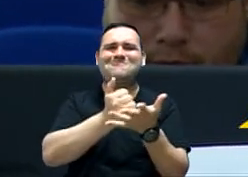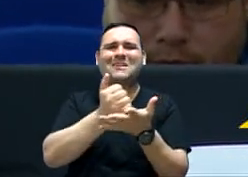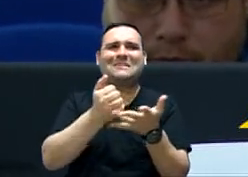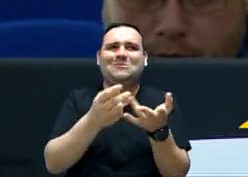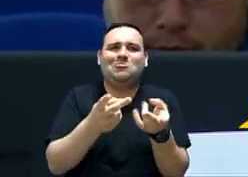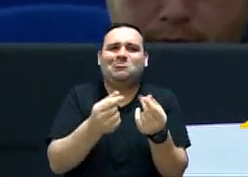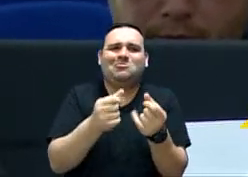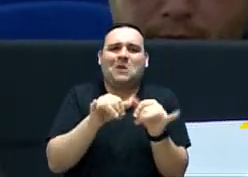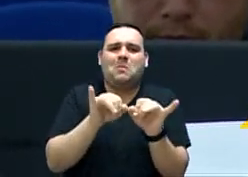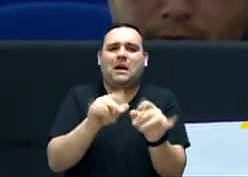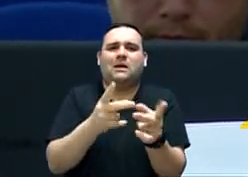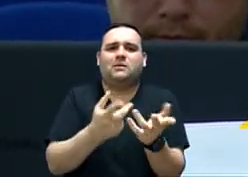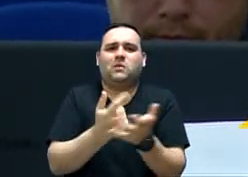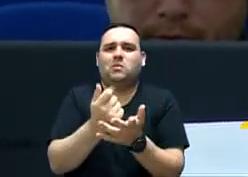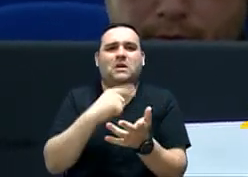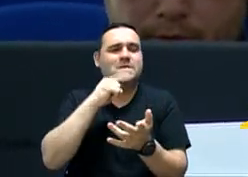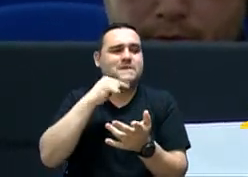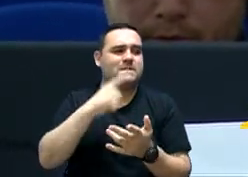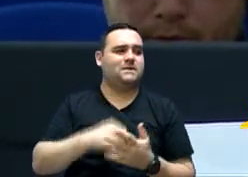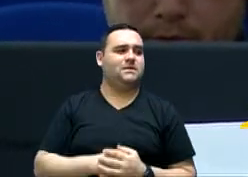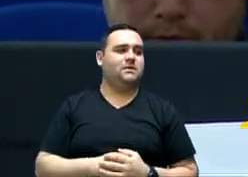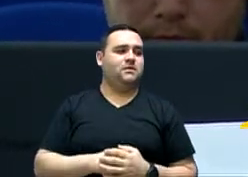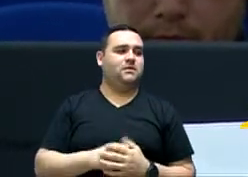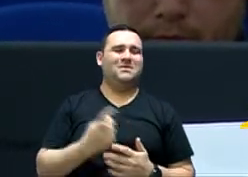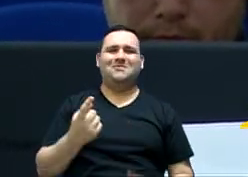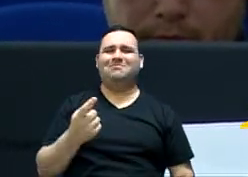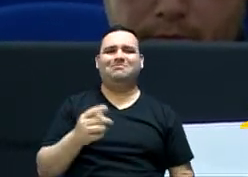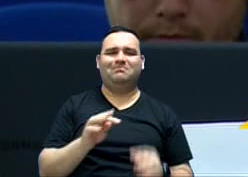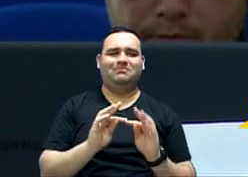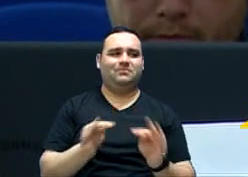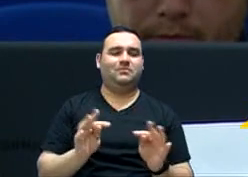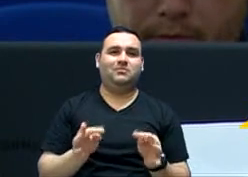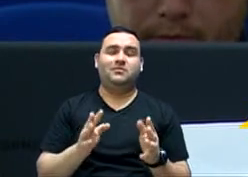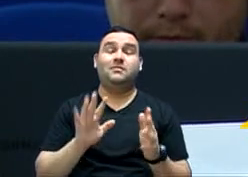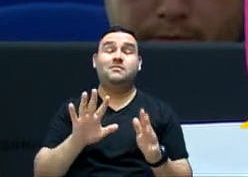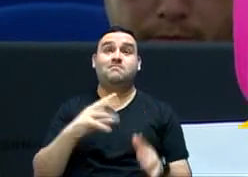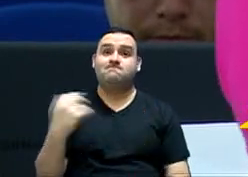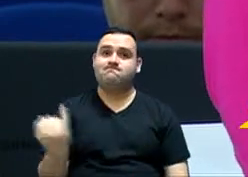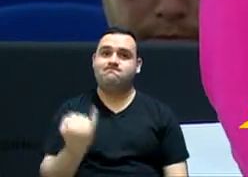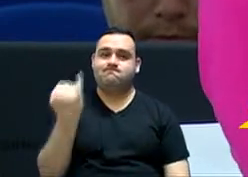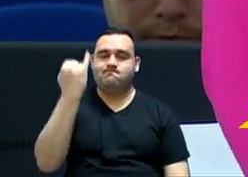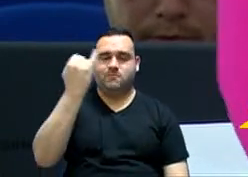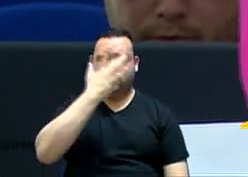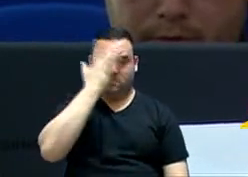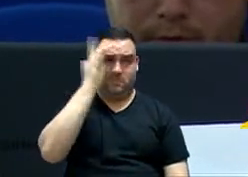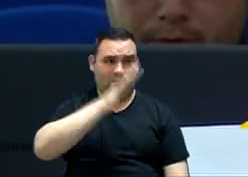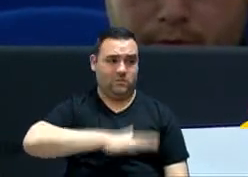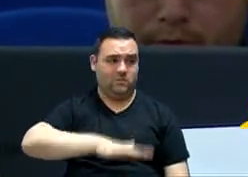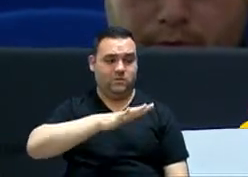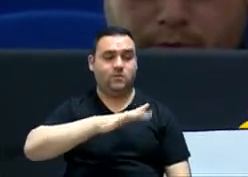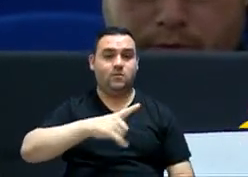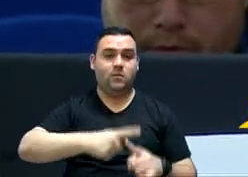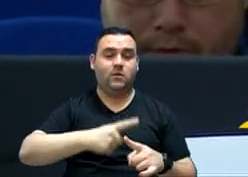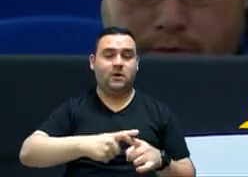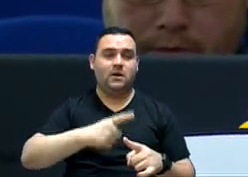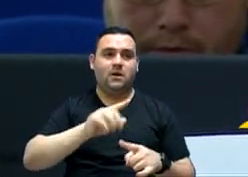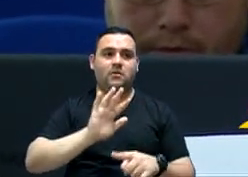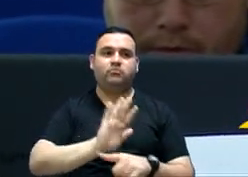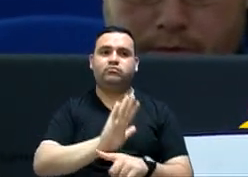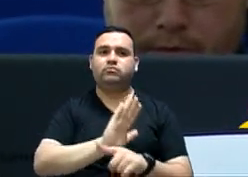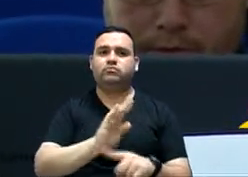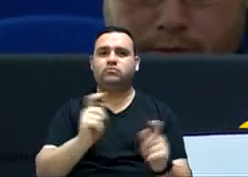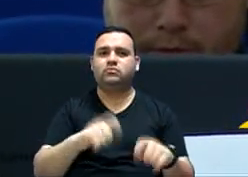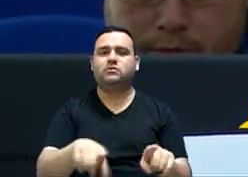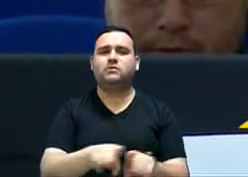quase nada no mercado, né? É uma migalha mais importante para que tenha aí um auxílio, mas